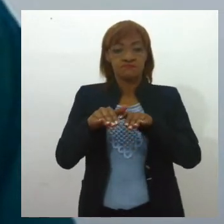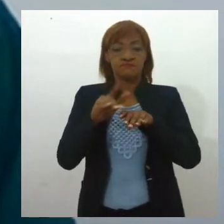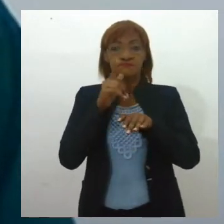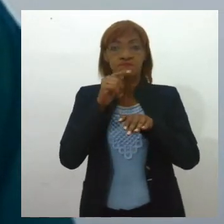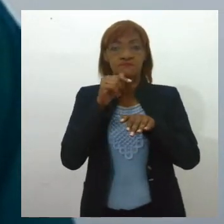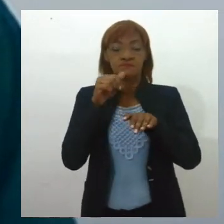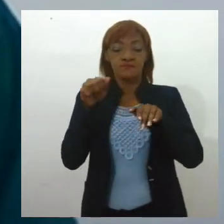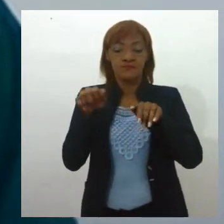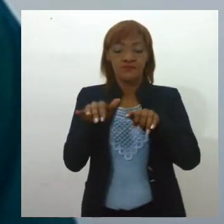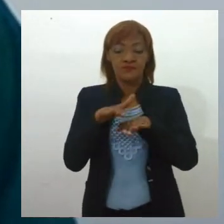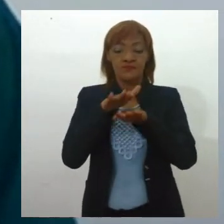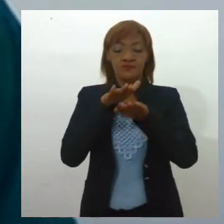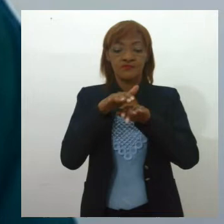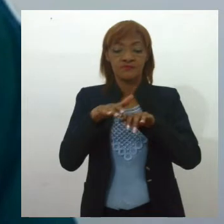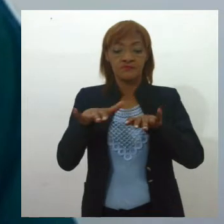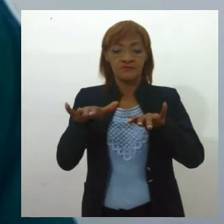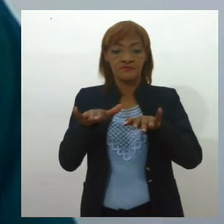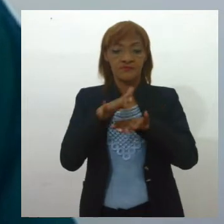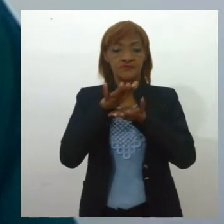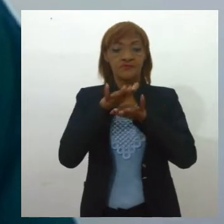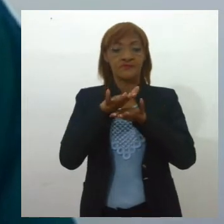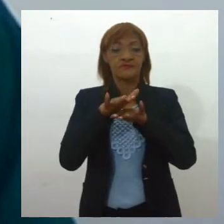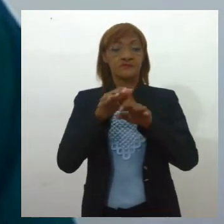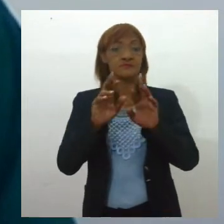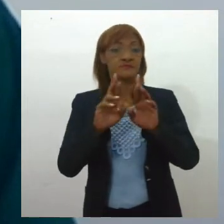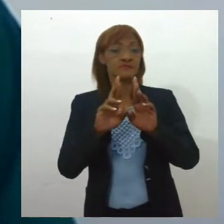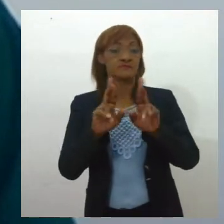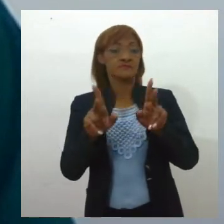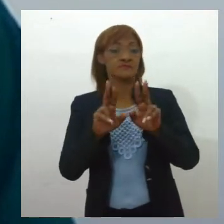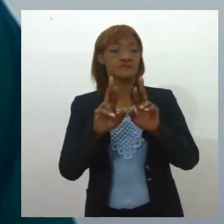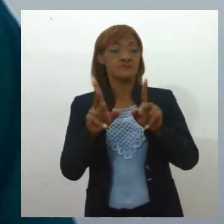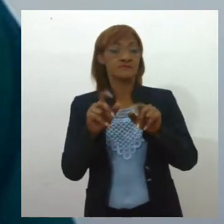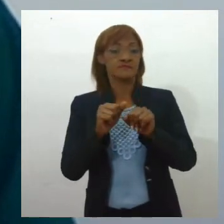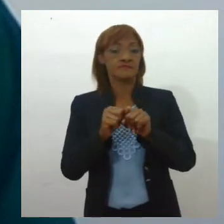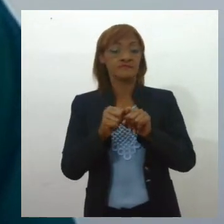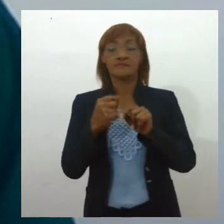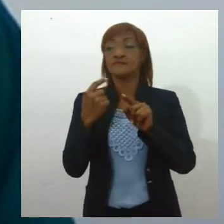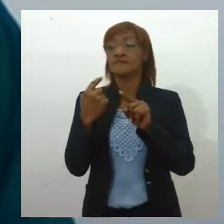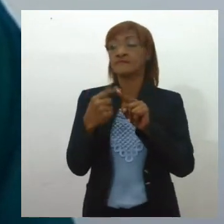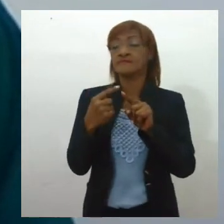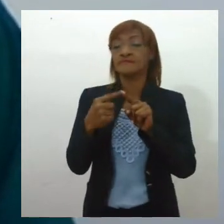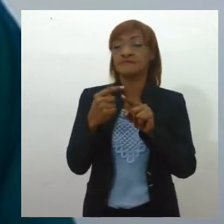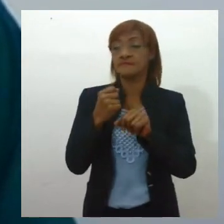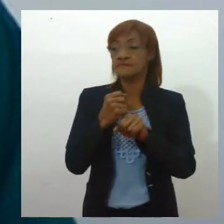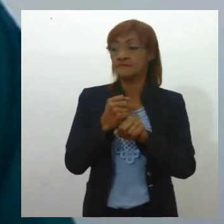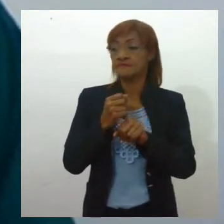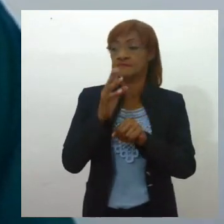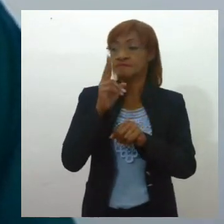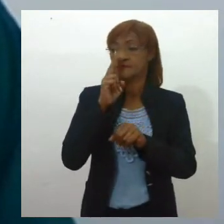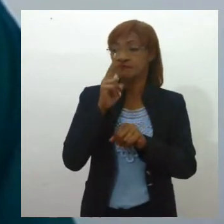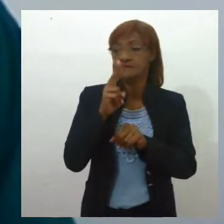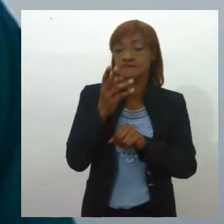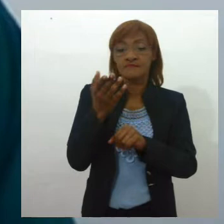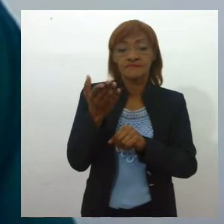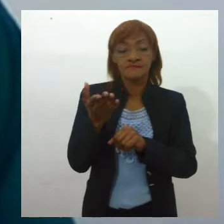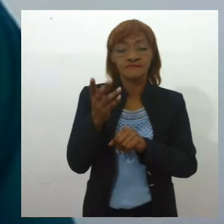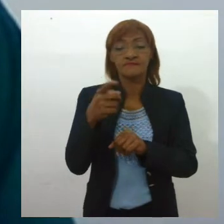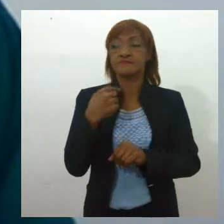complicar, porque ele vem de uma região semiárida bastante grande. Então a gente